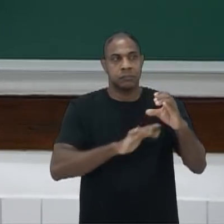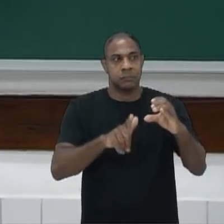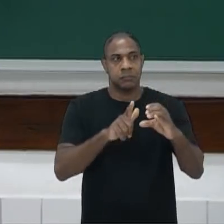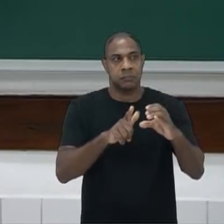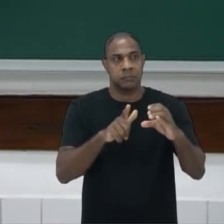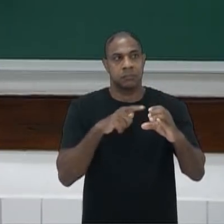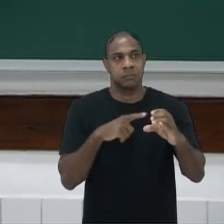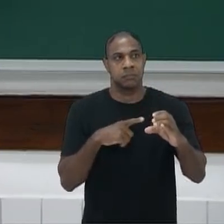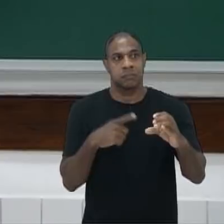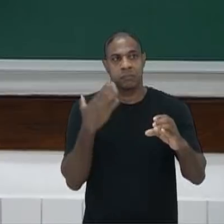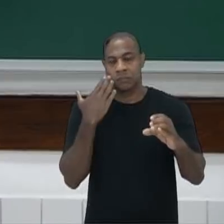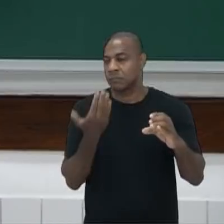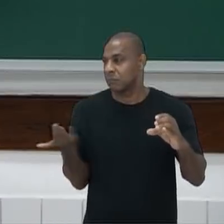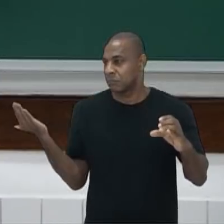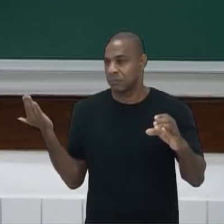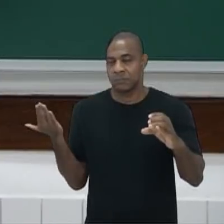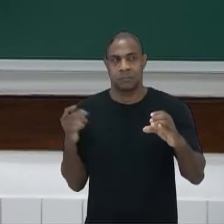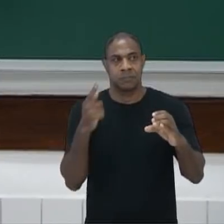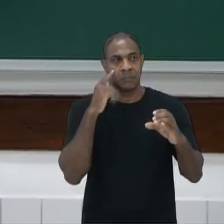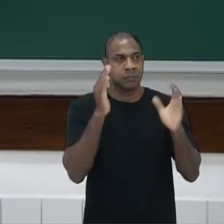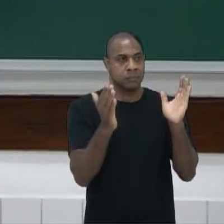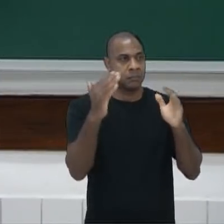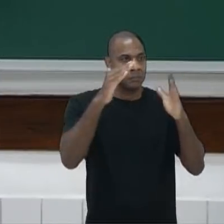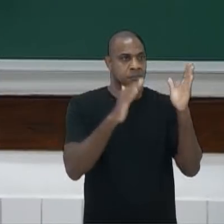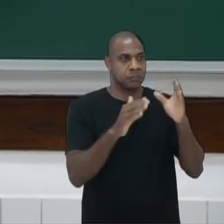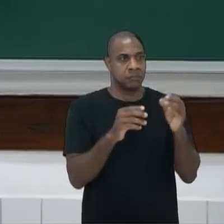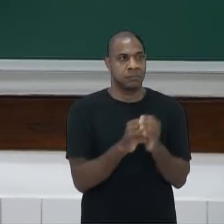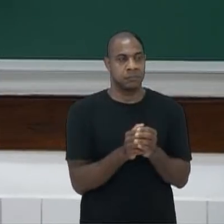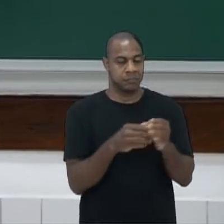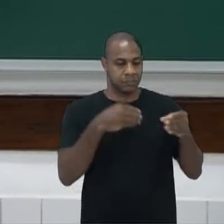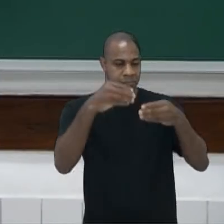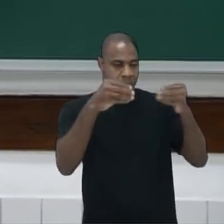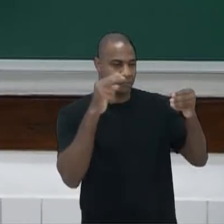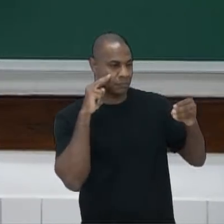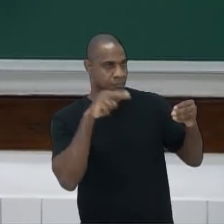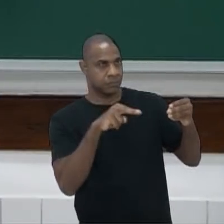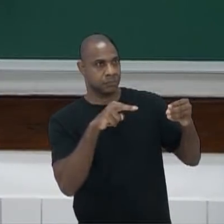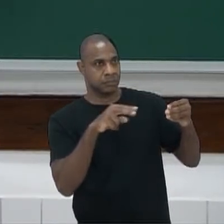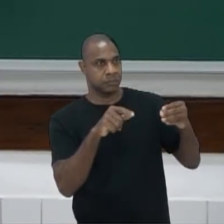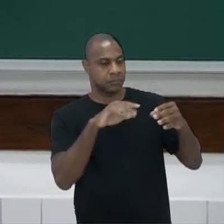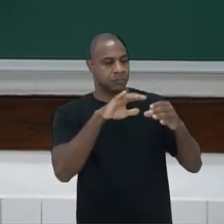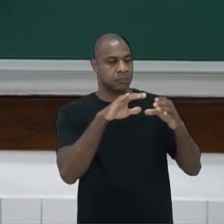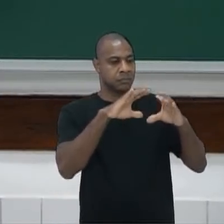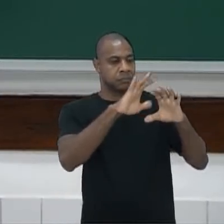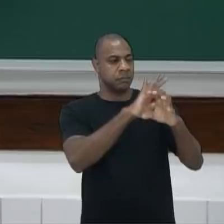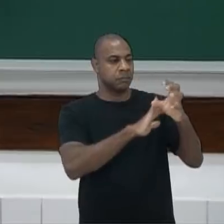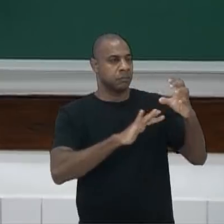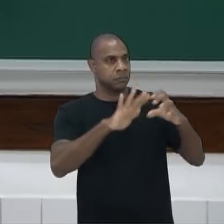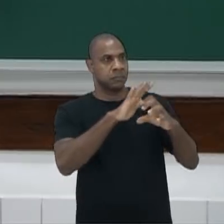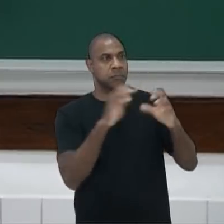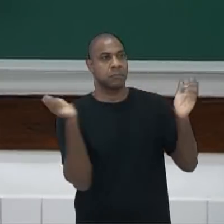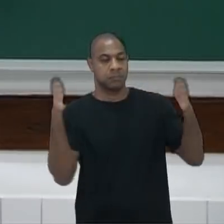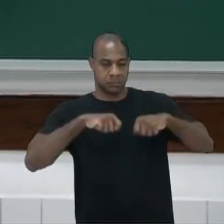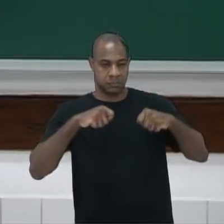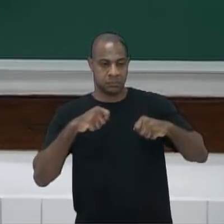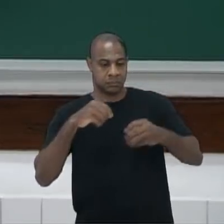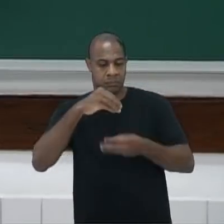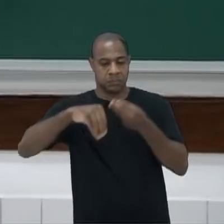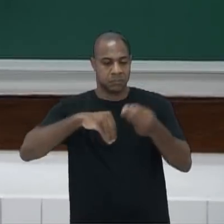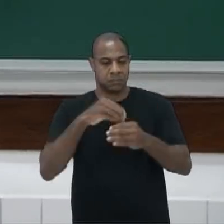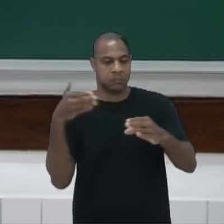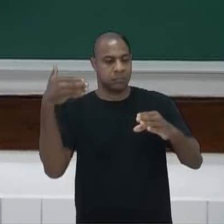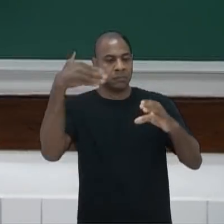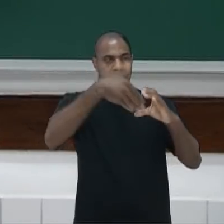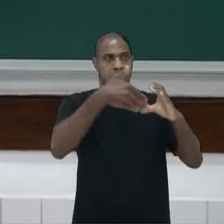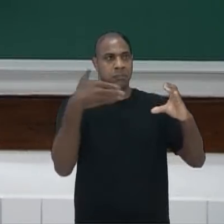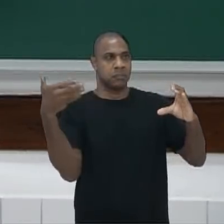caixa de acrílico meio transparente, amarelada, é a minha membrana plasmática. Permite a entrada de substâncias. Só que essa substância ela